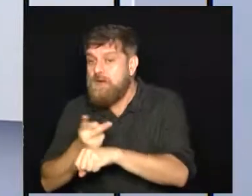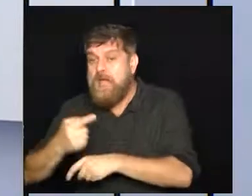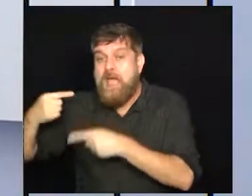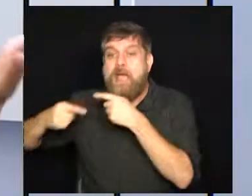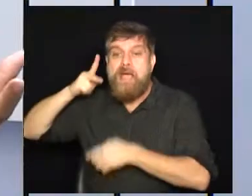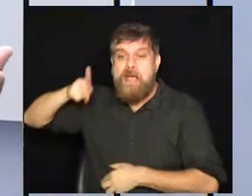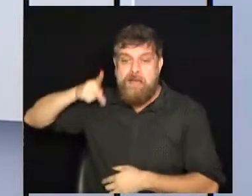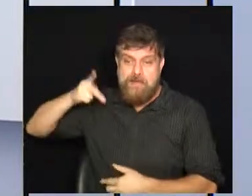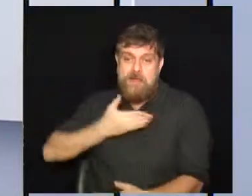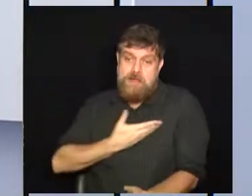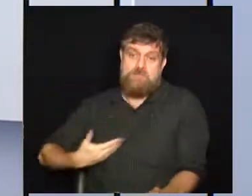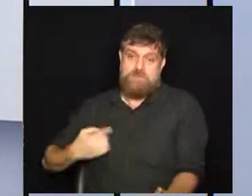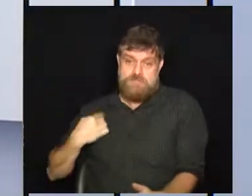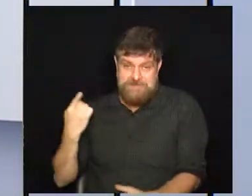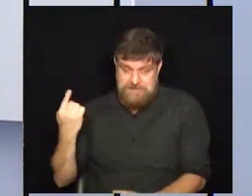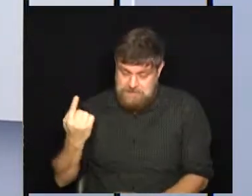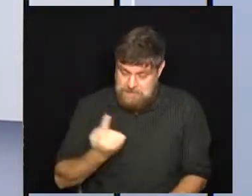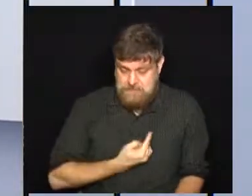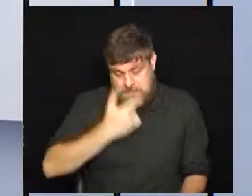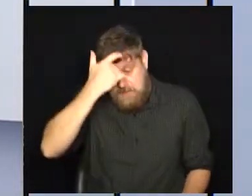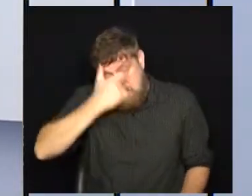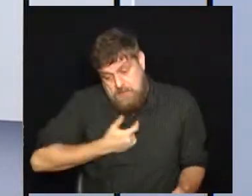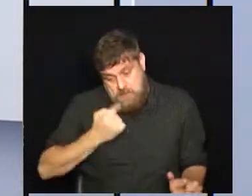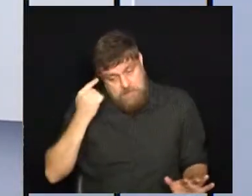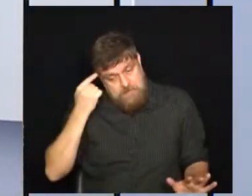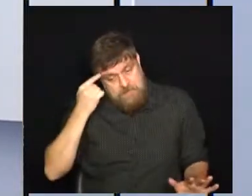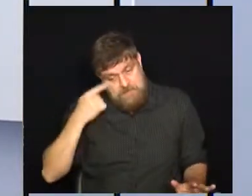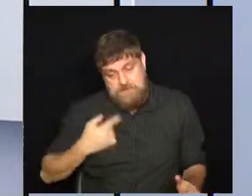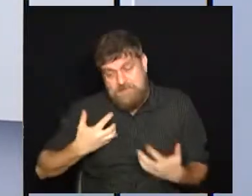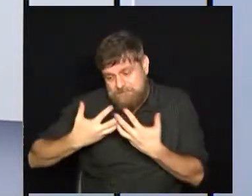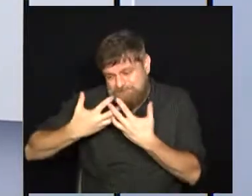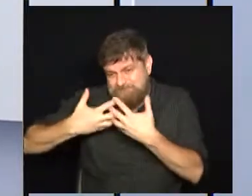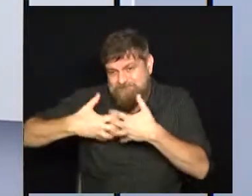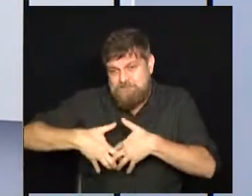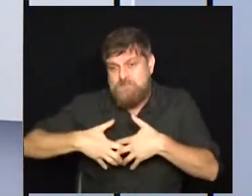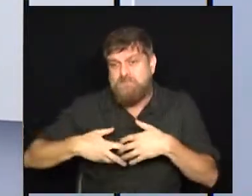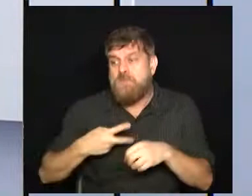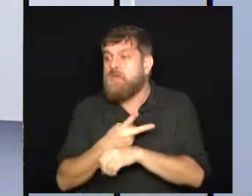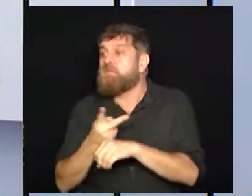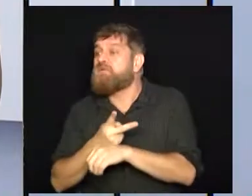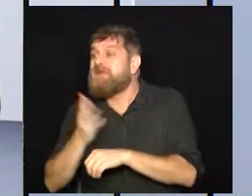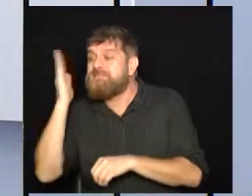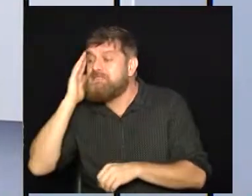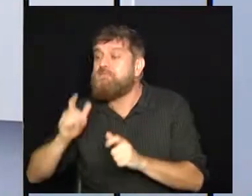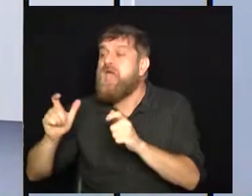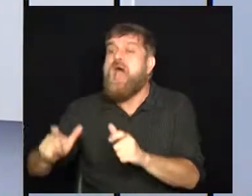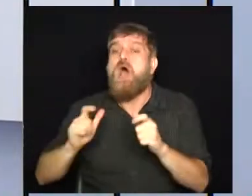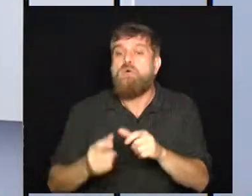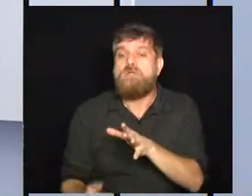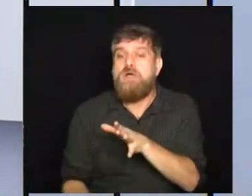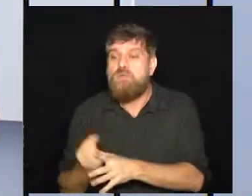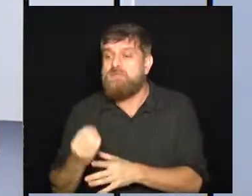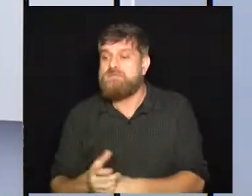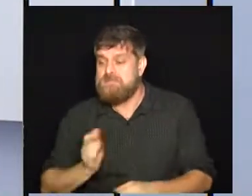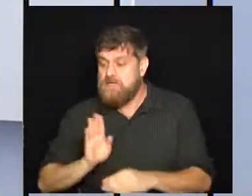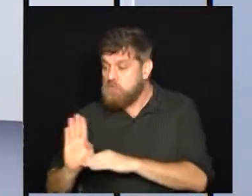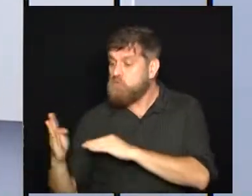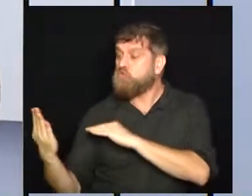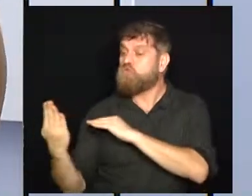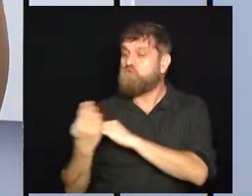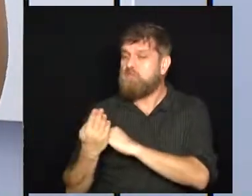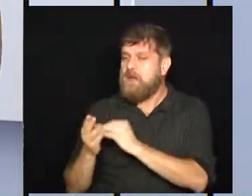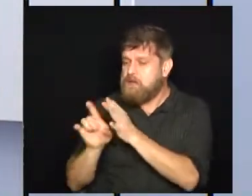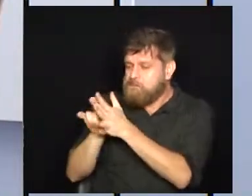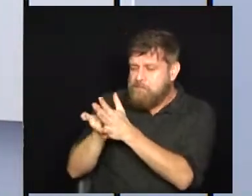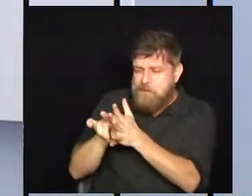política que a gente, eu penso que seria muito efetiva. Fazer busca ativa nos municípios, nos bairros,